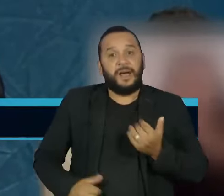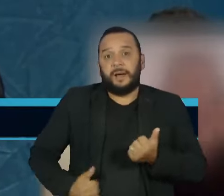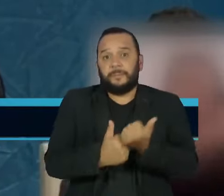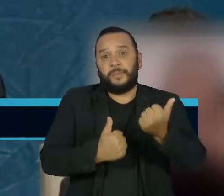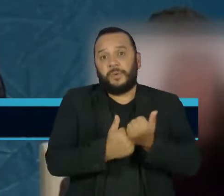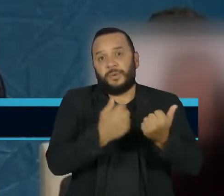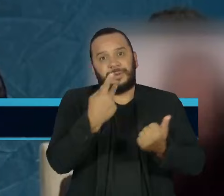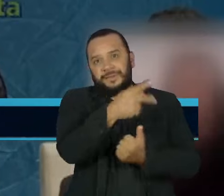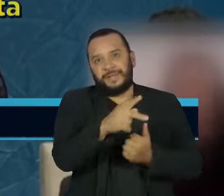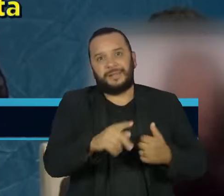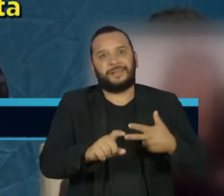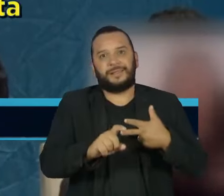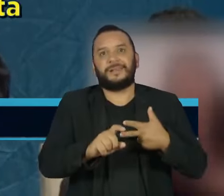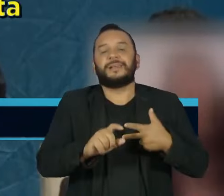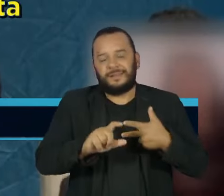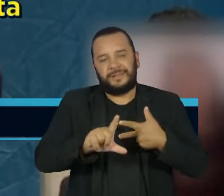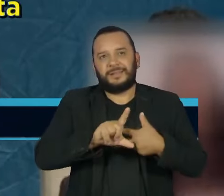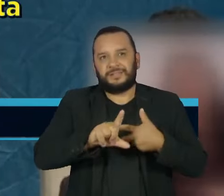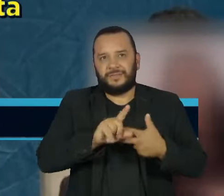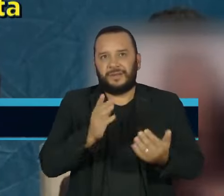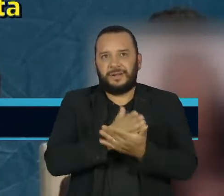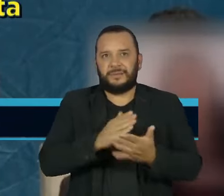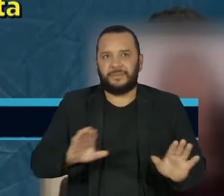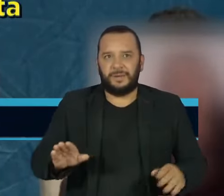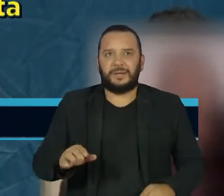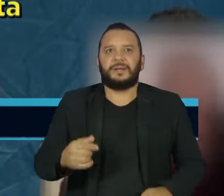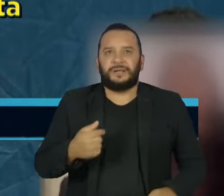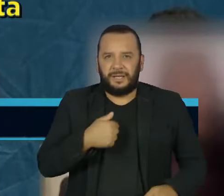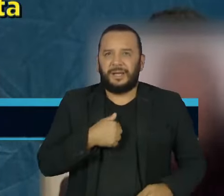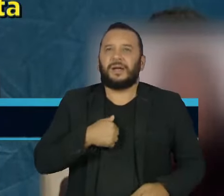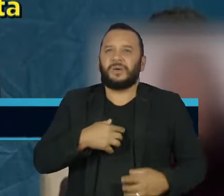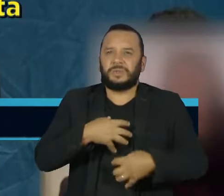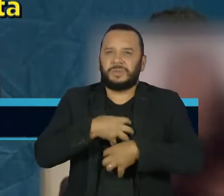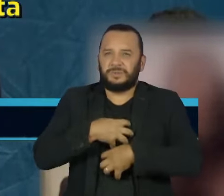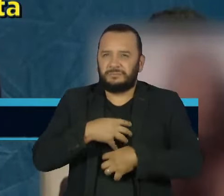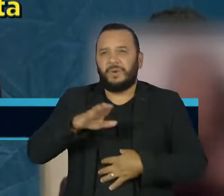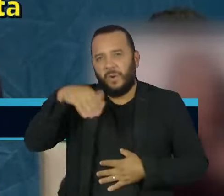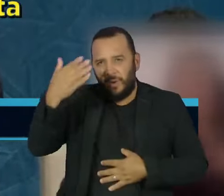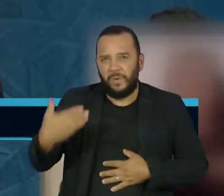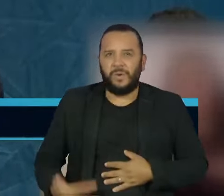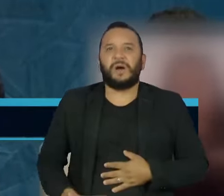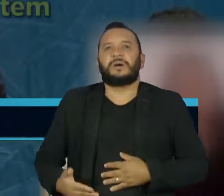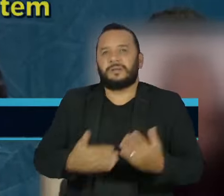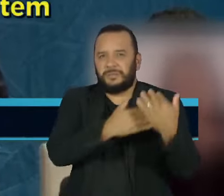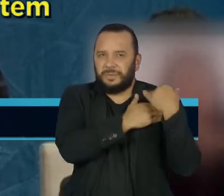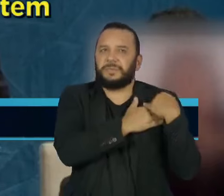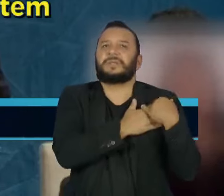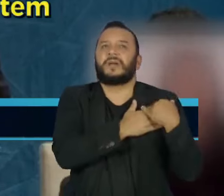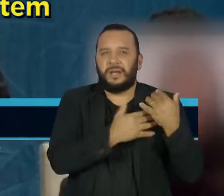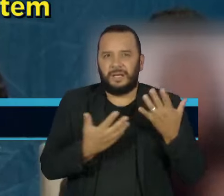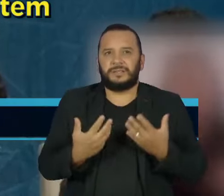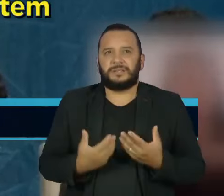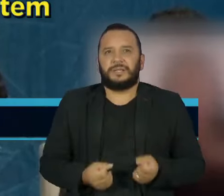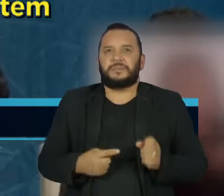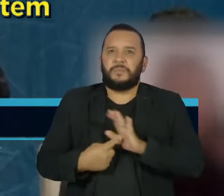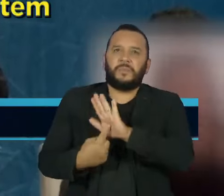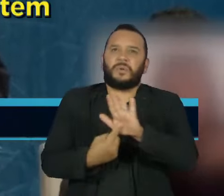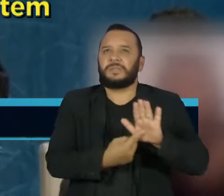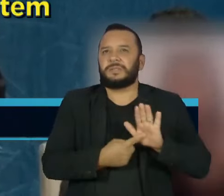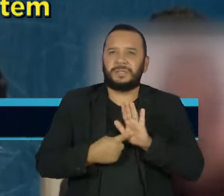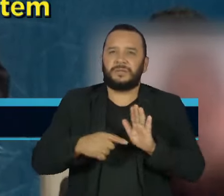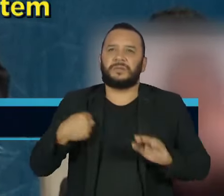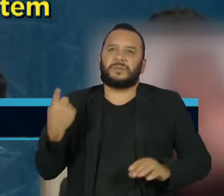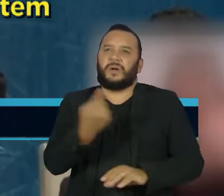dele no legislativo. De profundo honor assumir esta alta responsabilidade, evidenciando